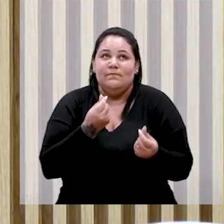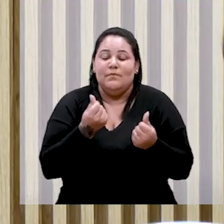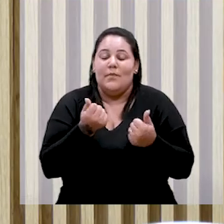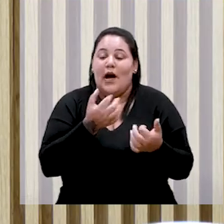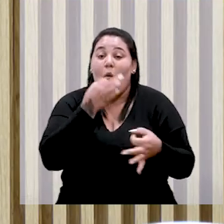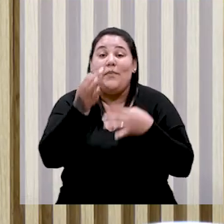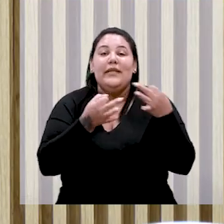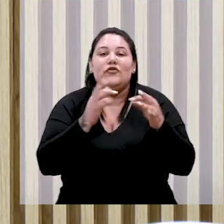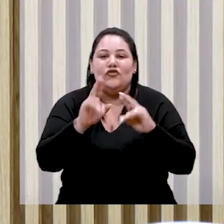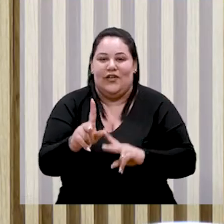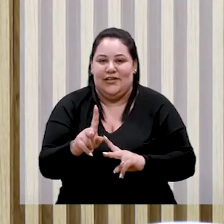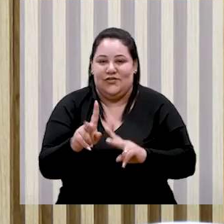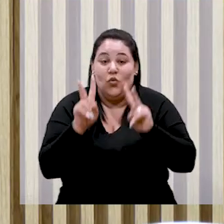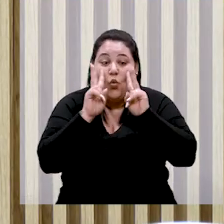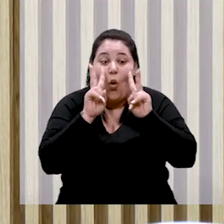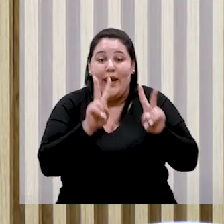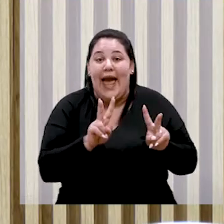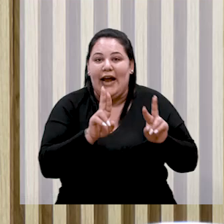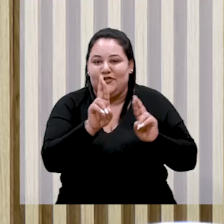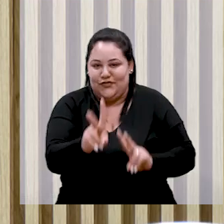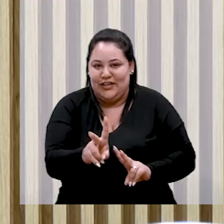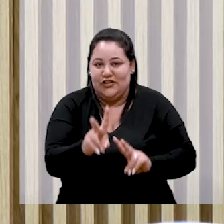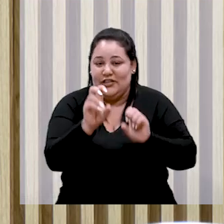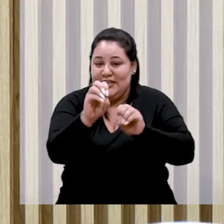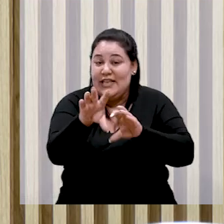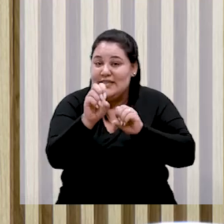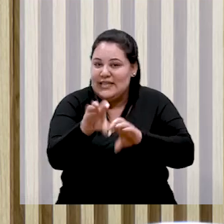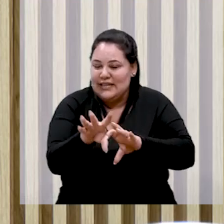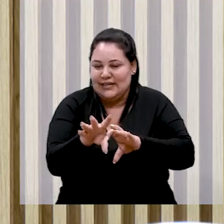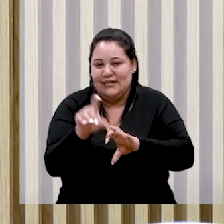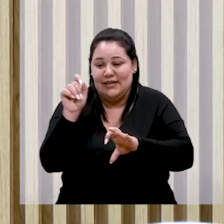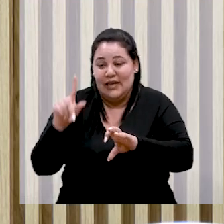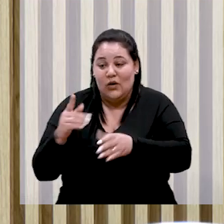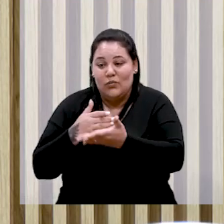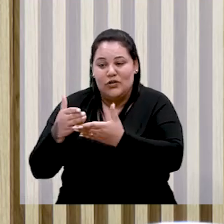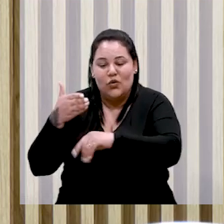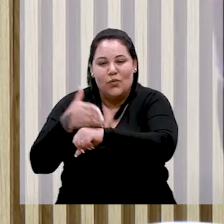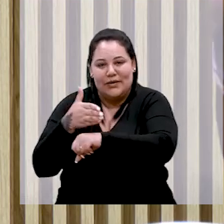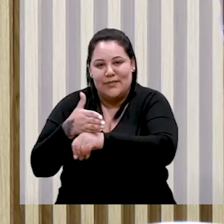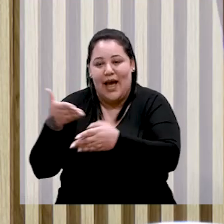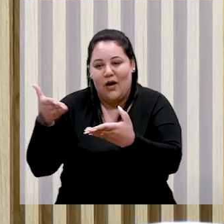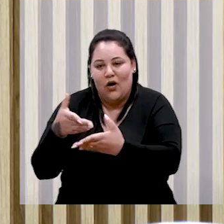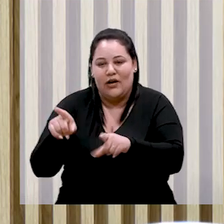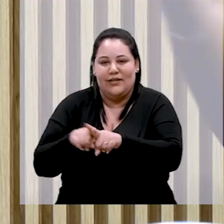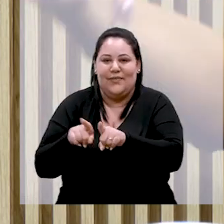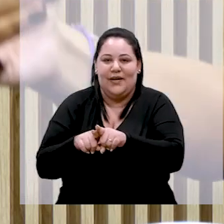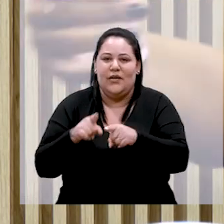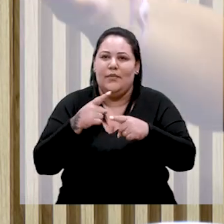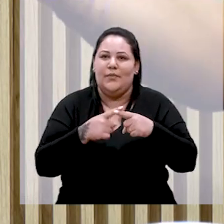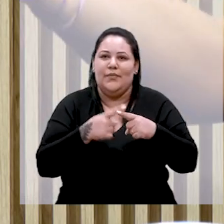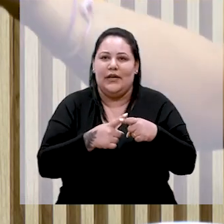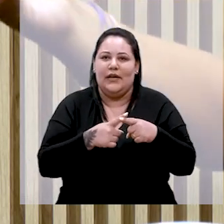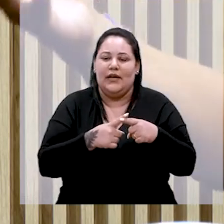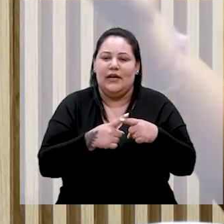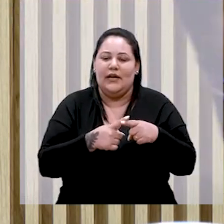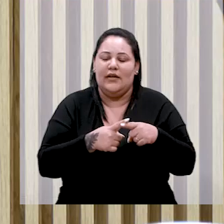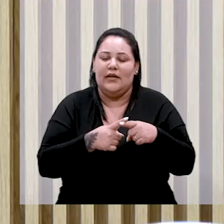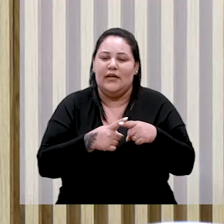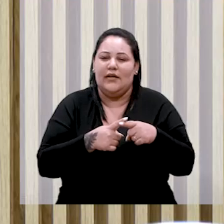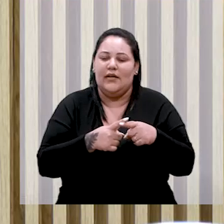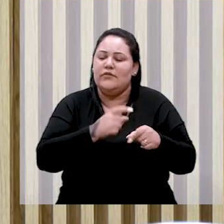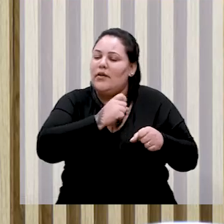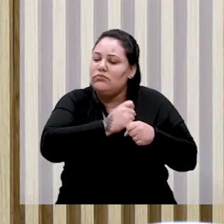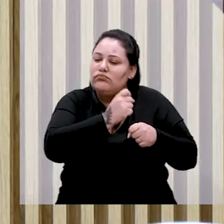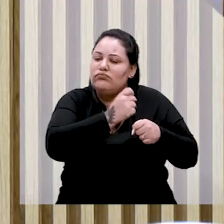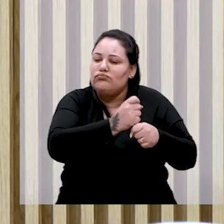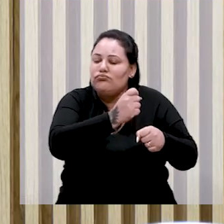olhar que nos ensina, aos que já estão também, né? Porque... quando a gente está mais tempo em qualquer relacionamento, a